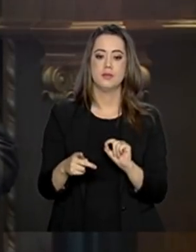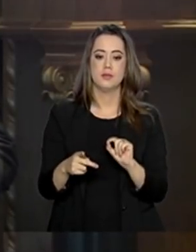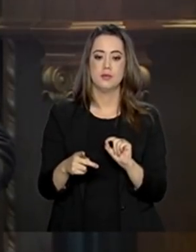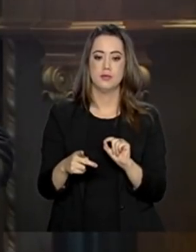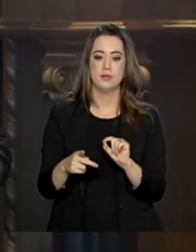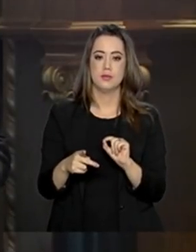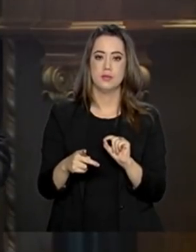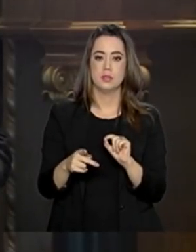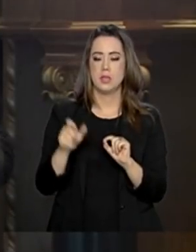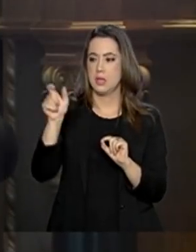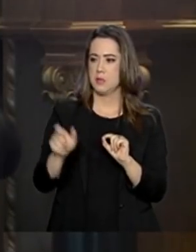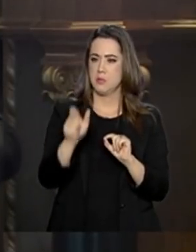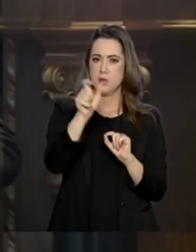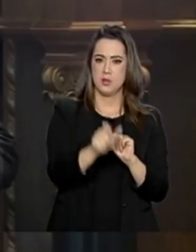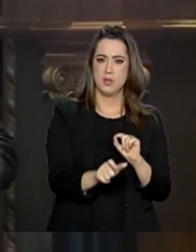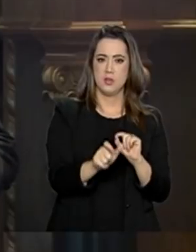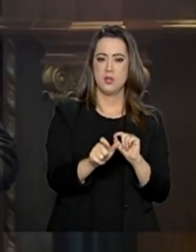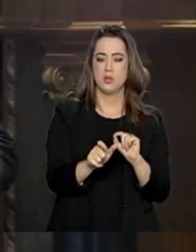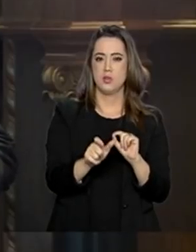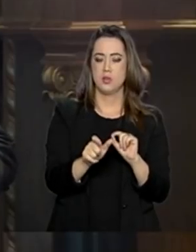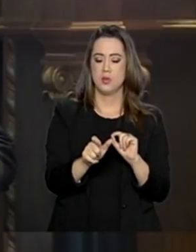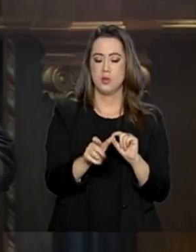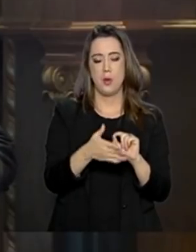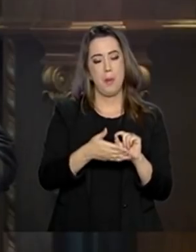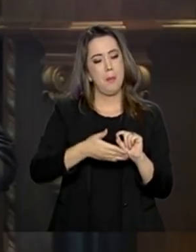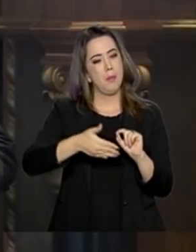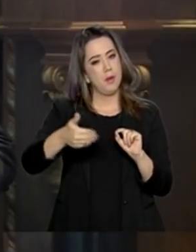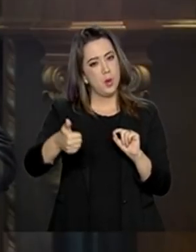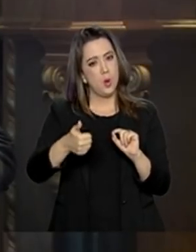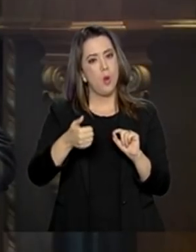o nível dos agraciados estava melhorando.